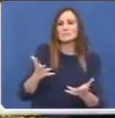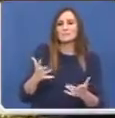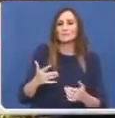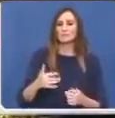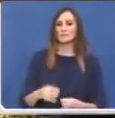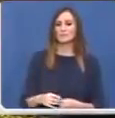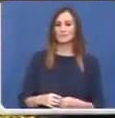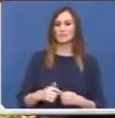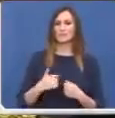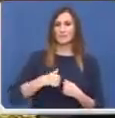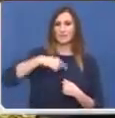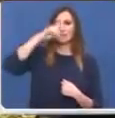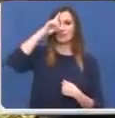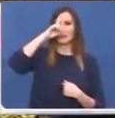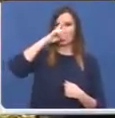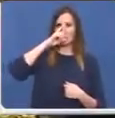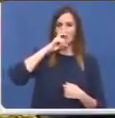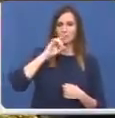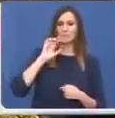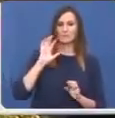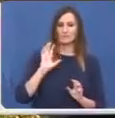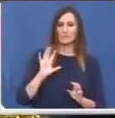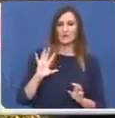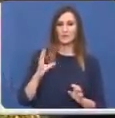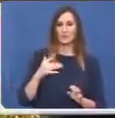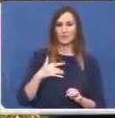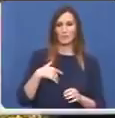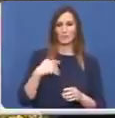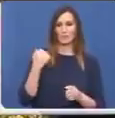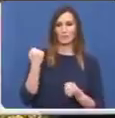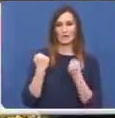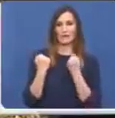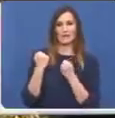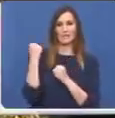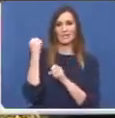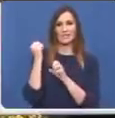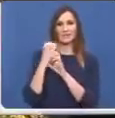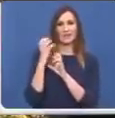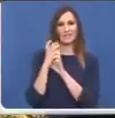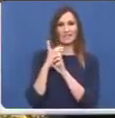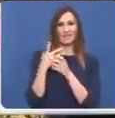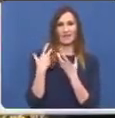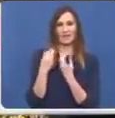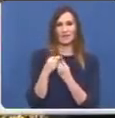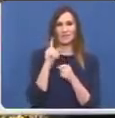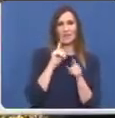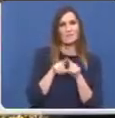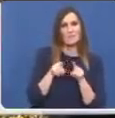assim, eu lembro-me que quando eu estava na carrinha, mais as minhas irmãs, mais a Dona